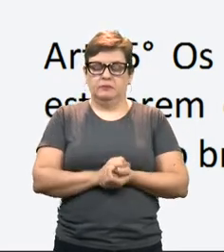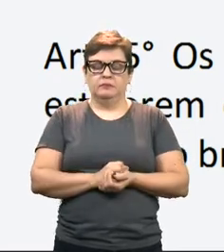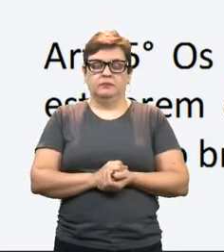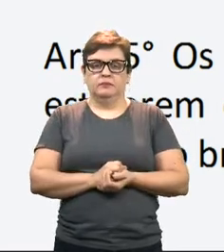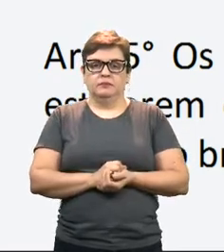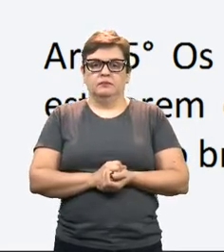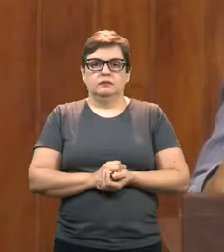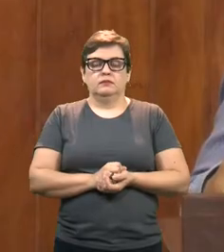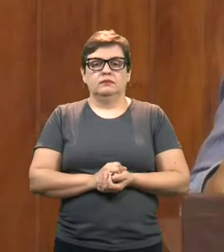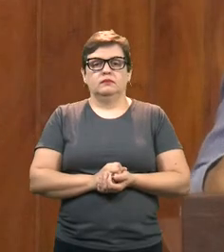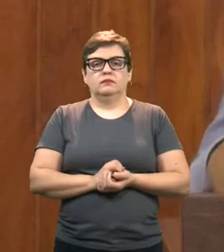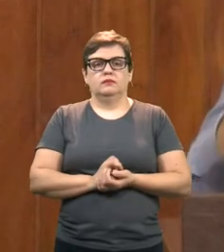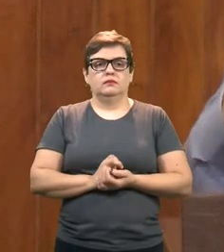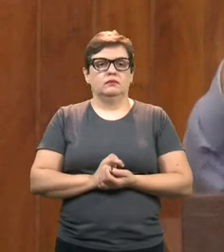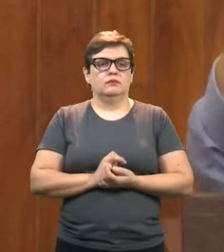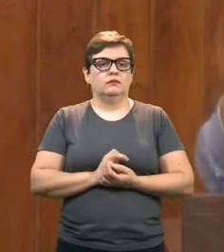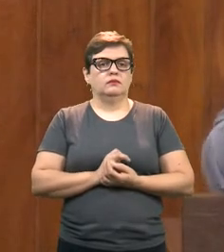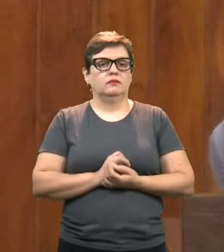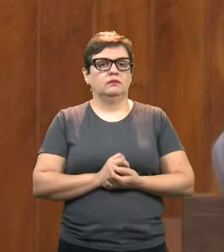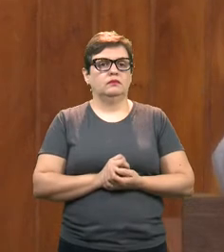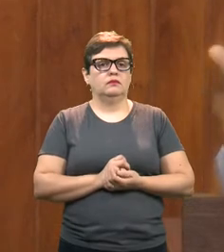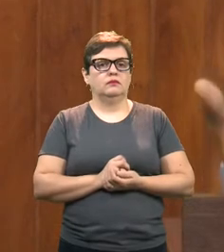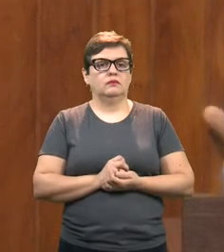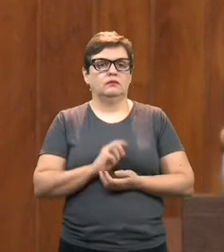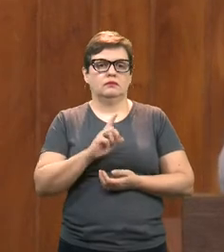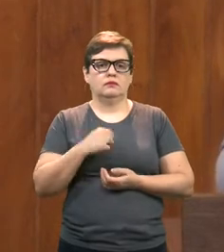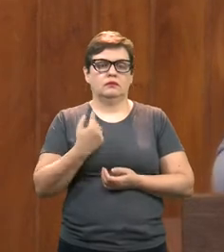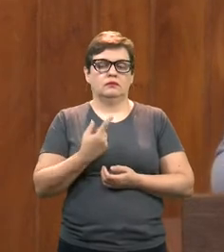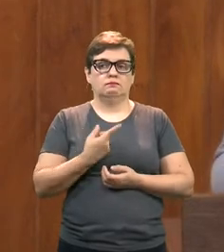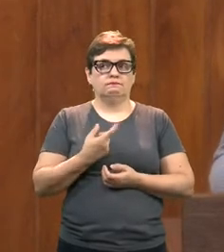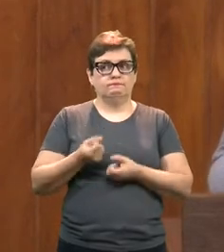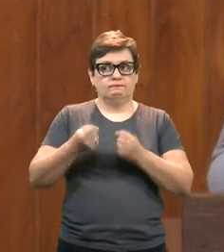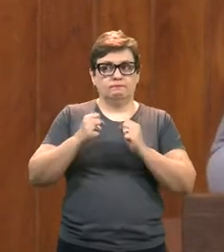e medicamento. E isso nos permitiu trabalhar.